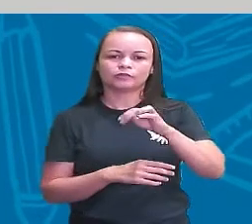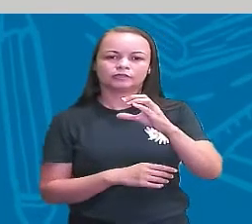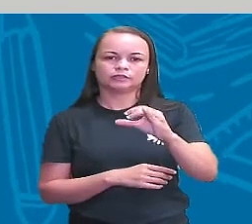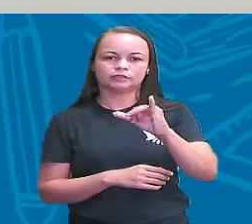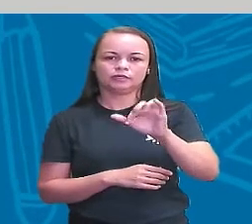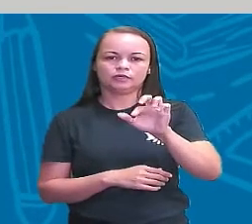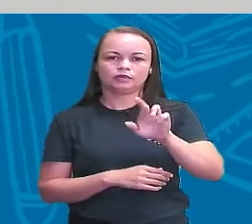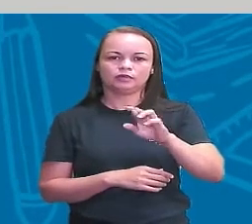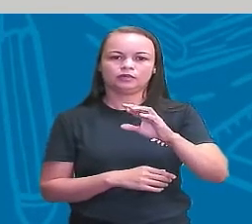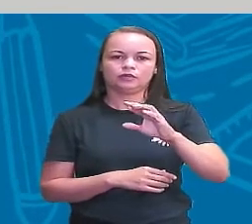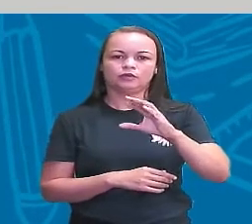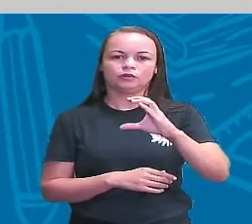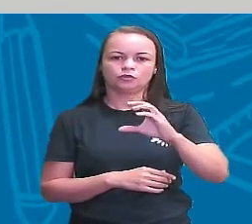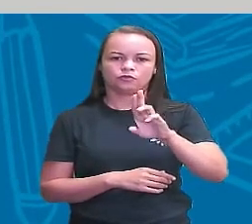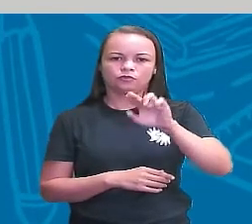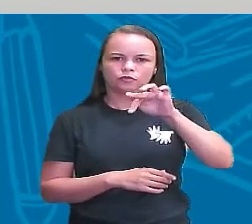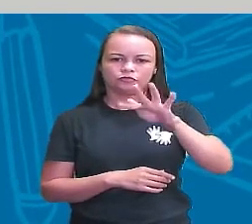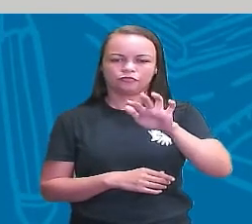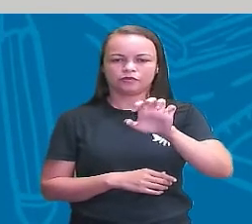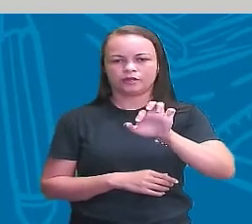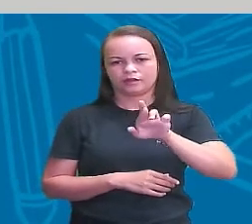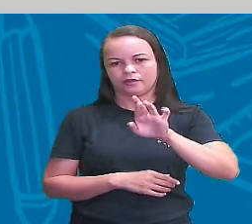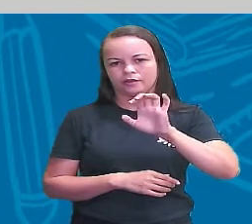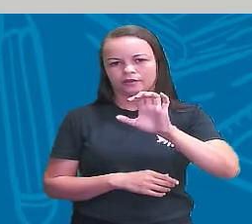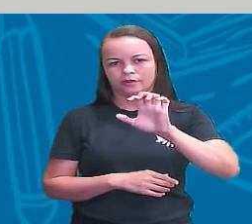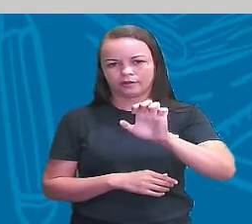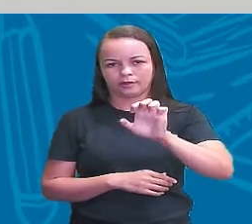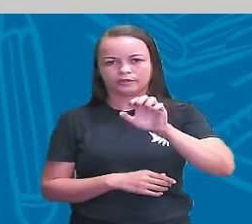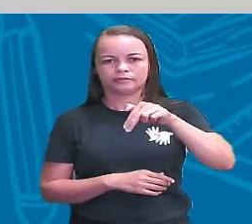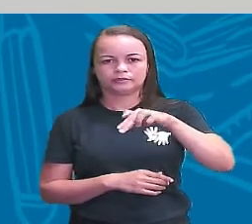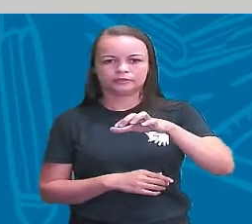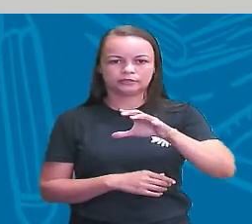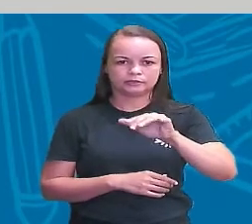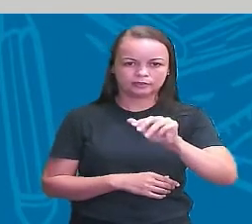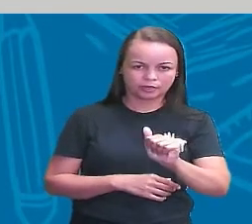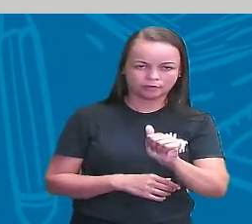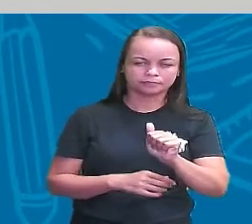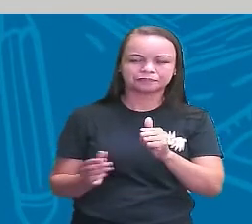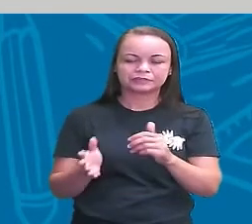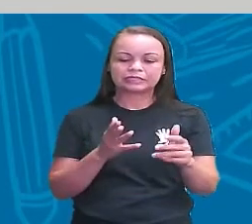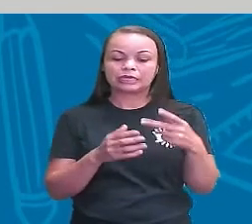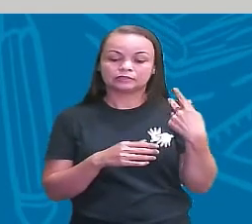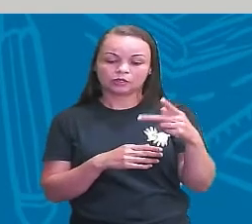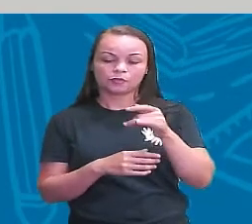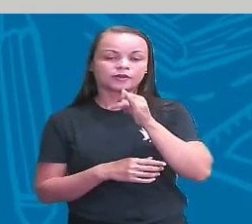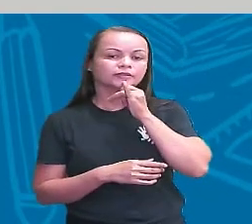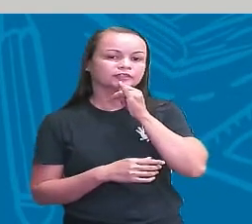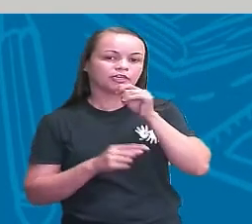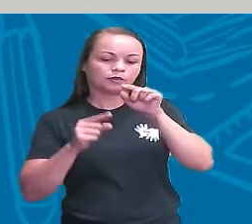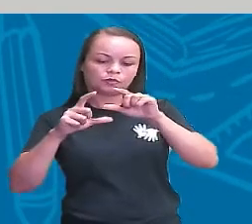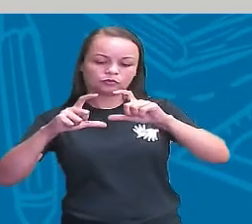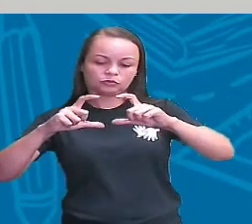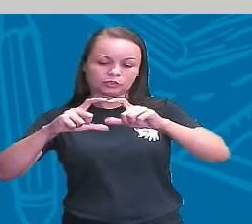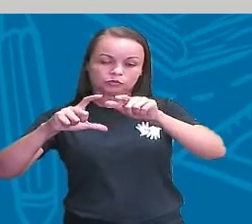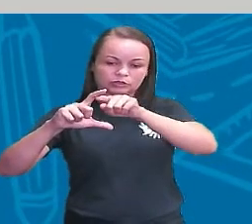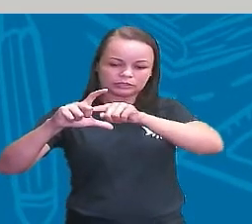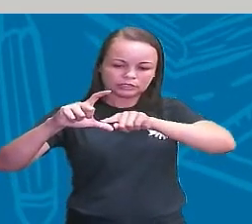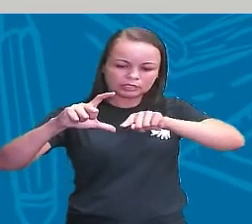circunferência, né? Então, ó, aqui eu tenho o exemplo de um círculo e eu tenho, ó, o raio e